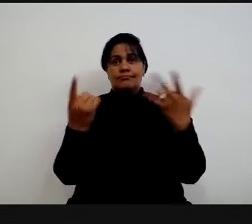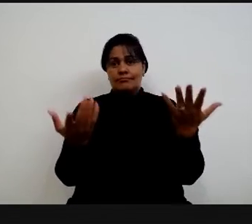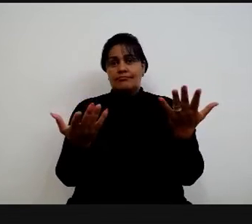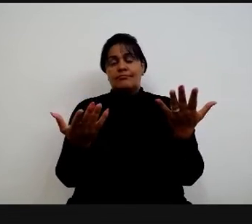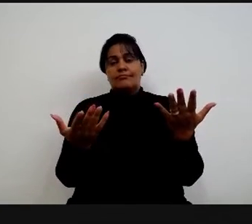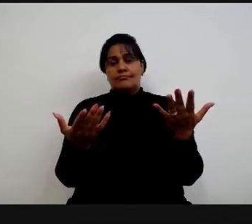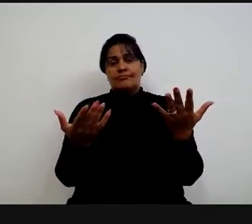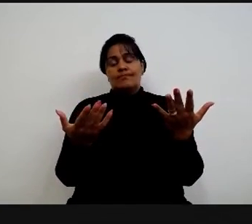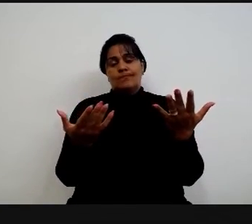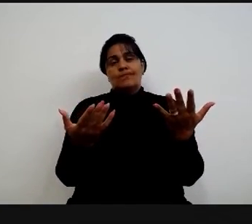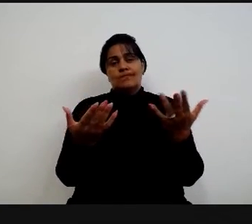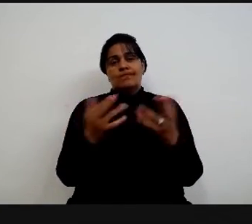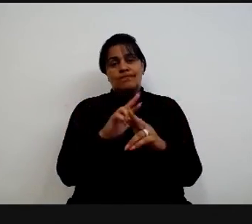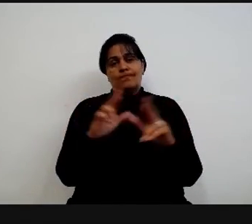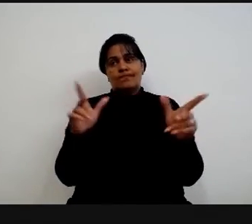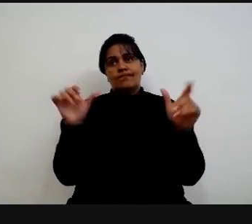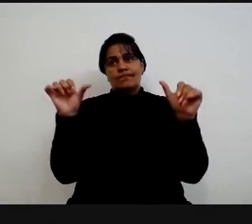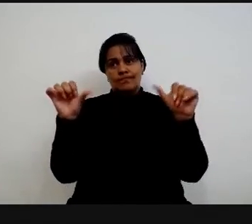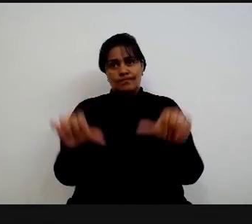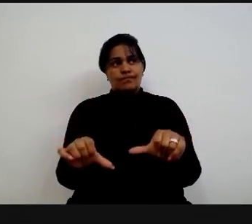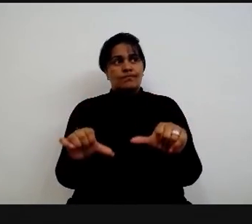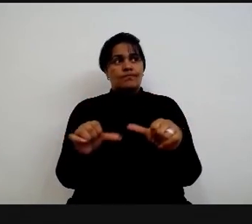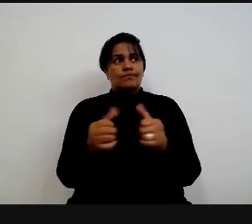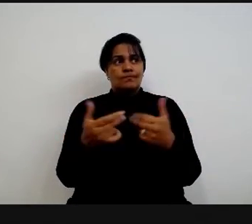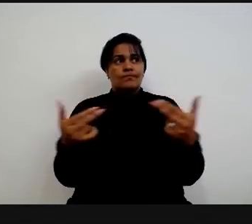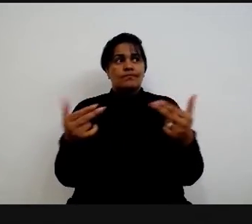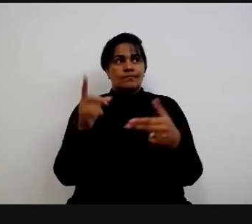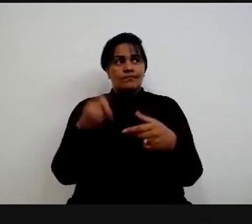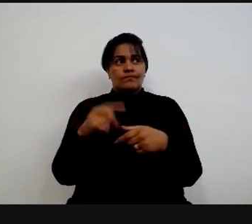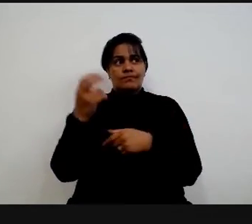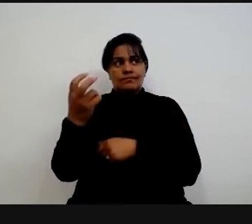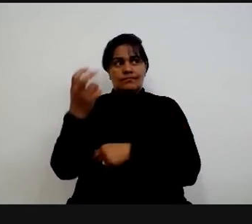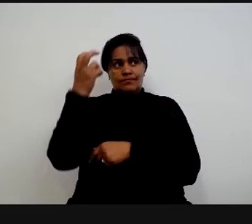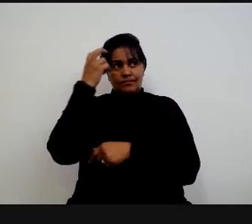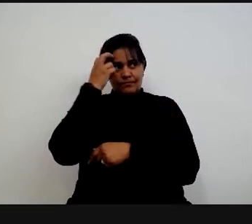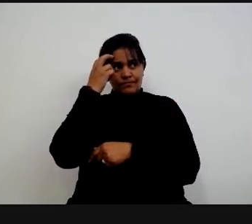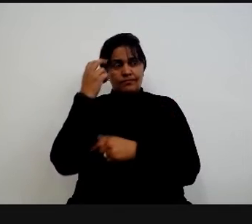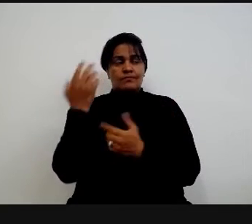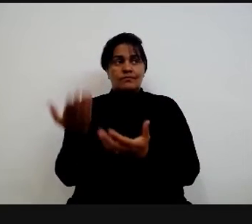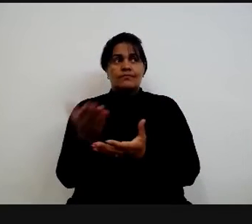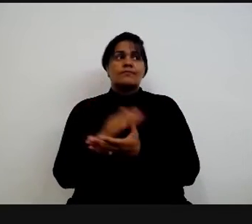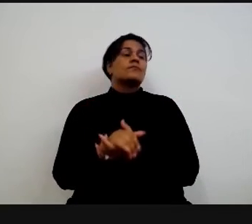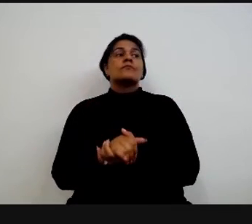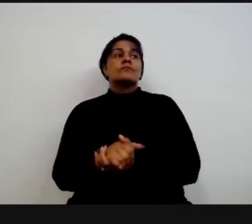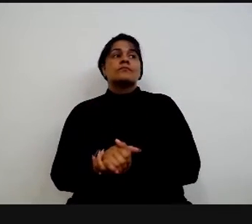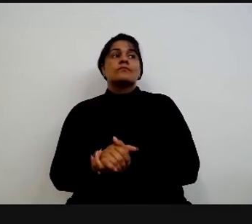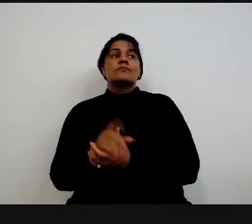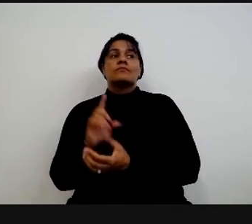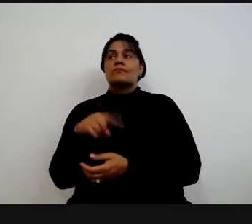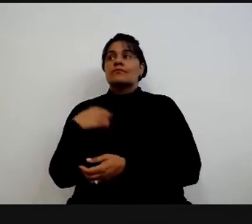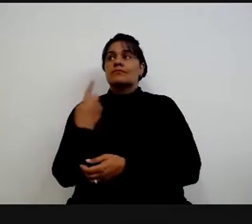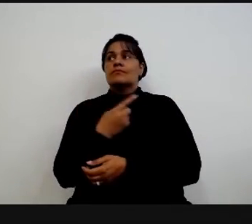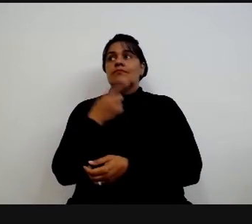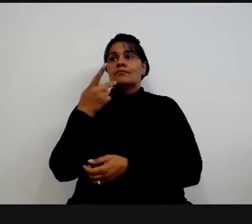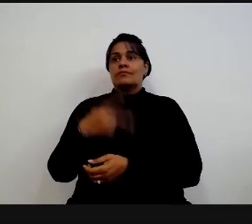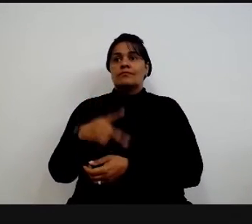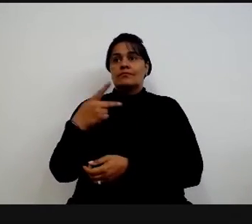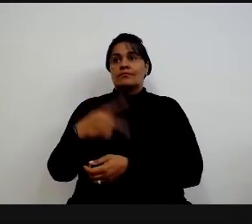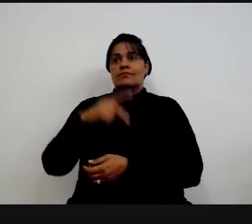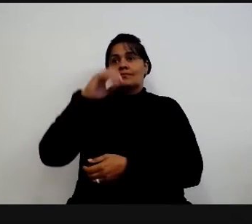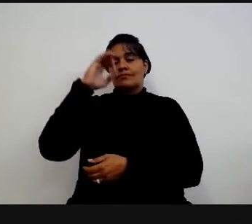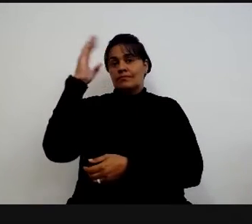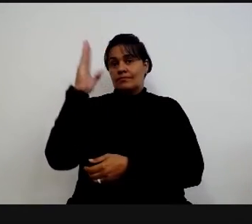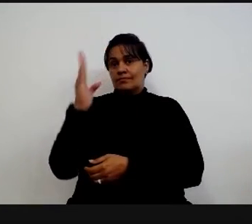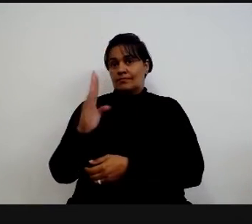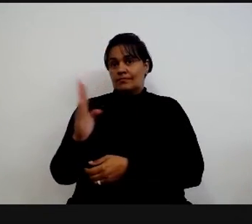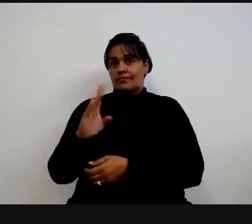põe, profundamente imersos na cultura norte-americana. Nós, aqui no Brasil,